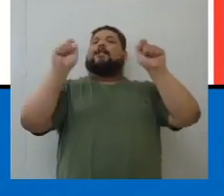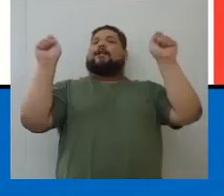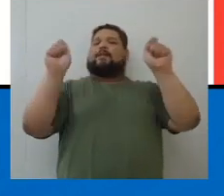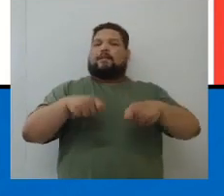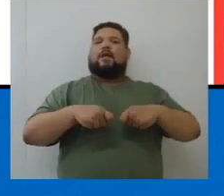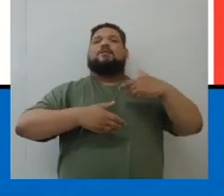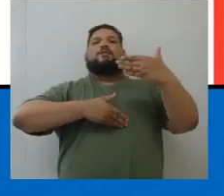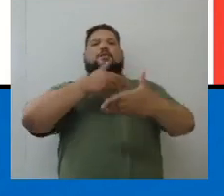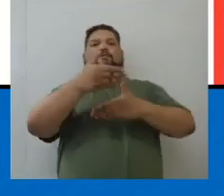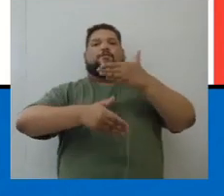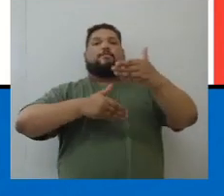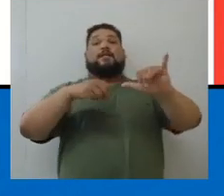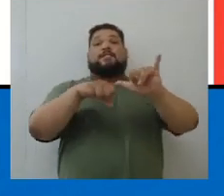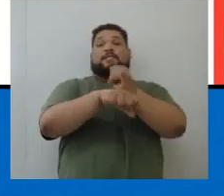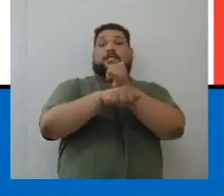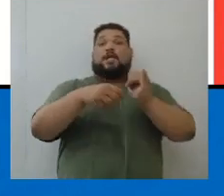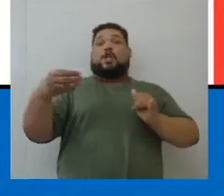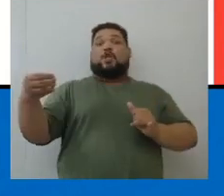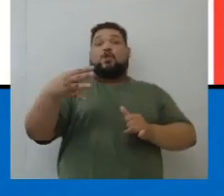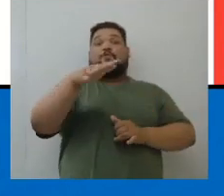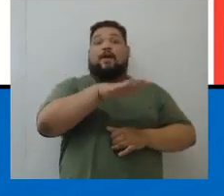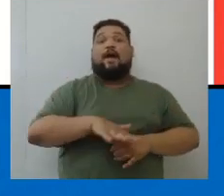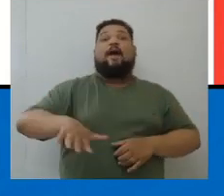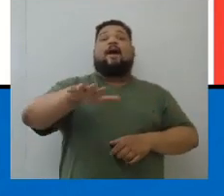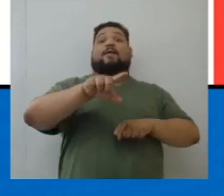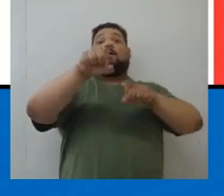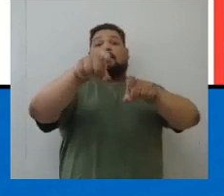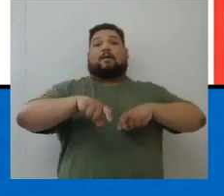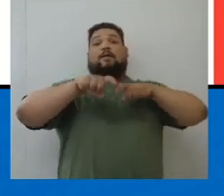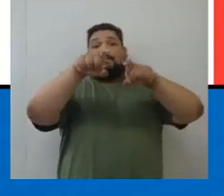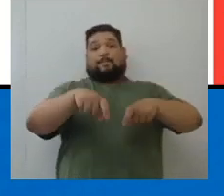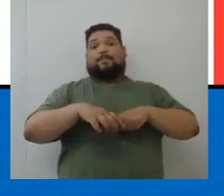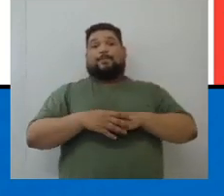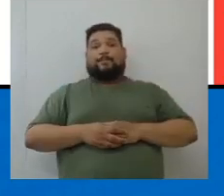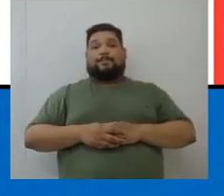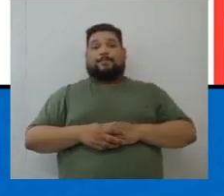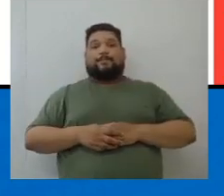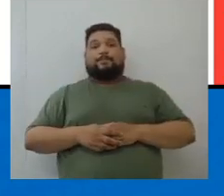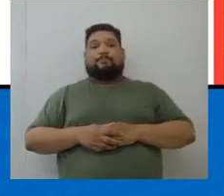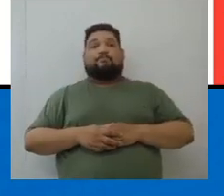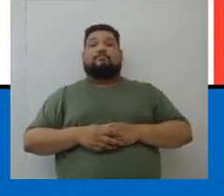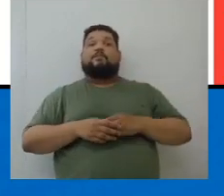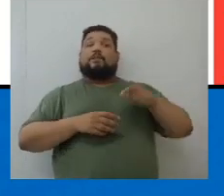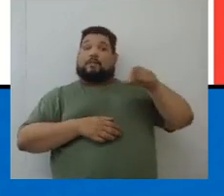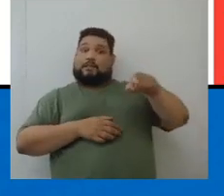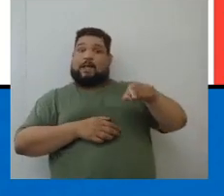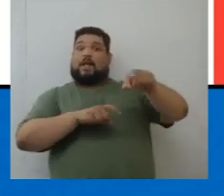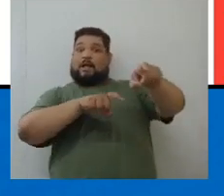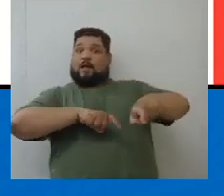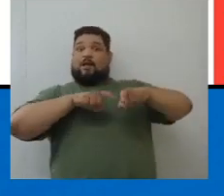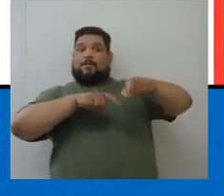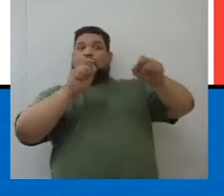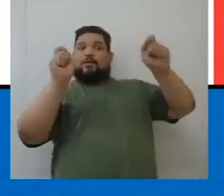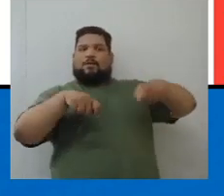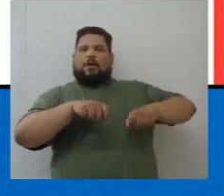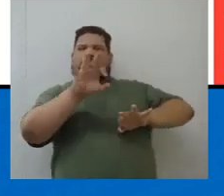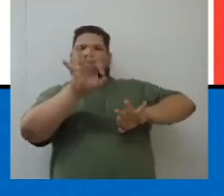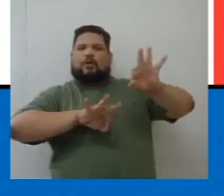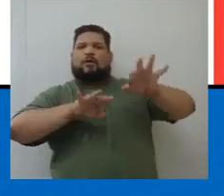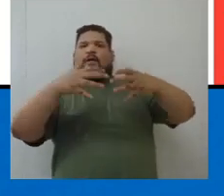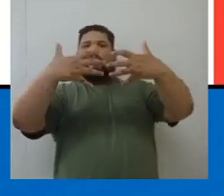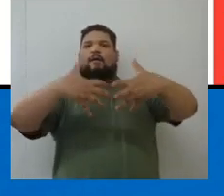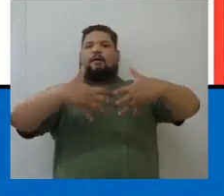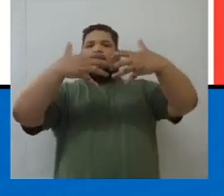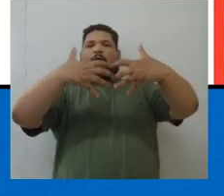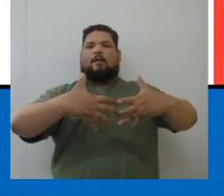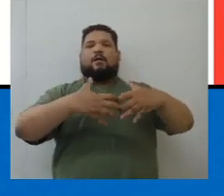desenvolvimento de novas técnicas para o espaço agrícola. Então, eu vou ter ali a formação de um processo de mecanização no